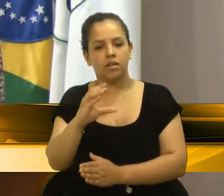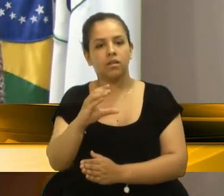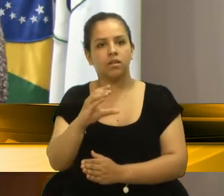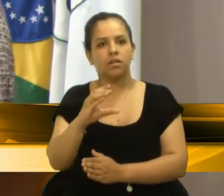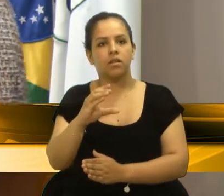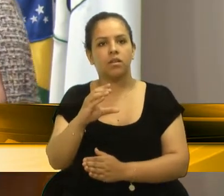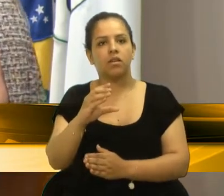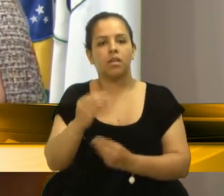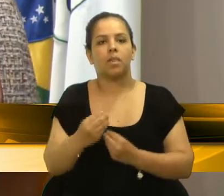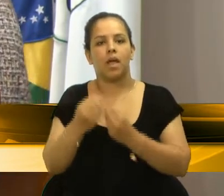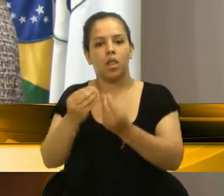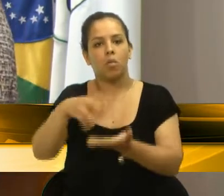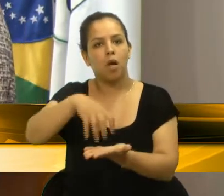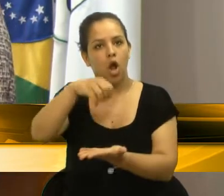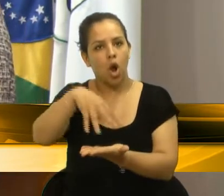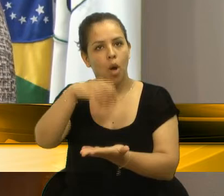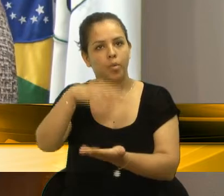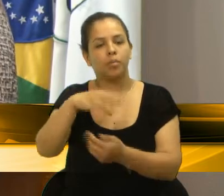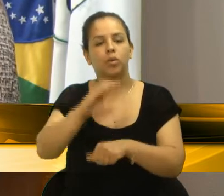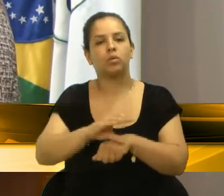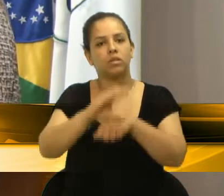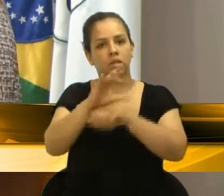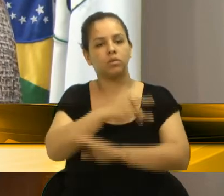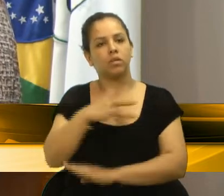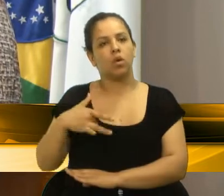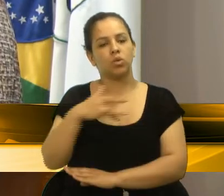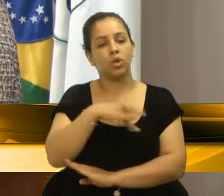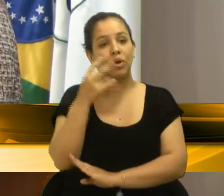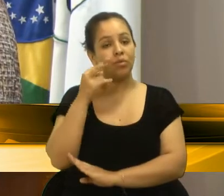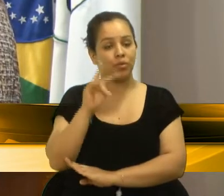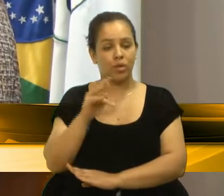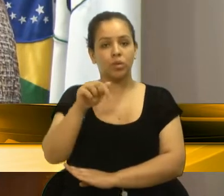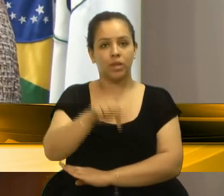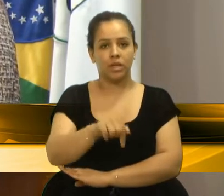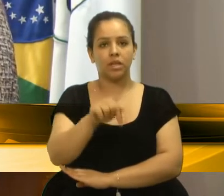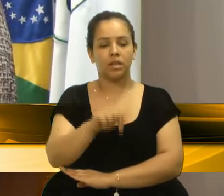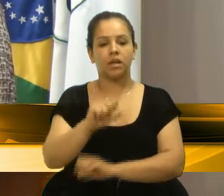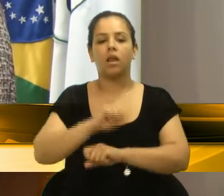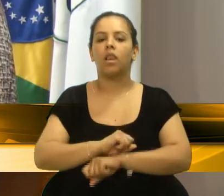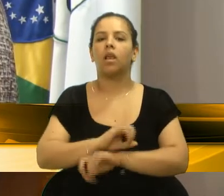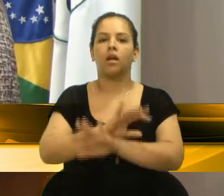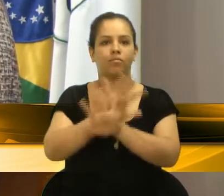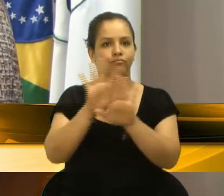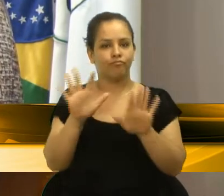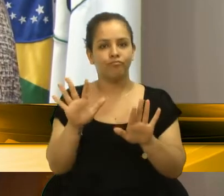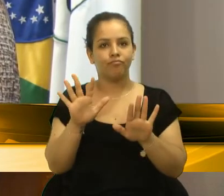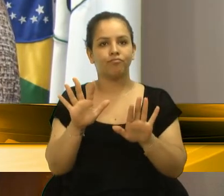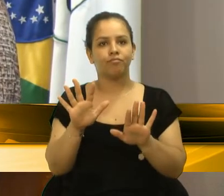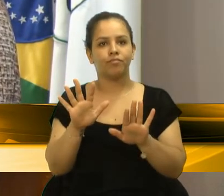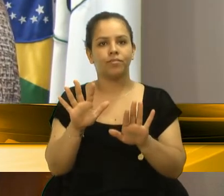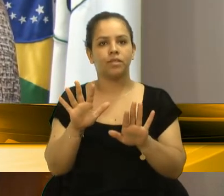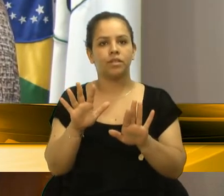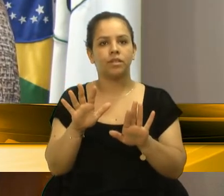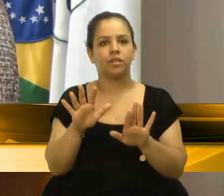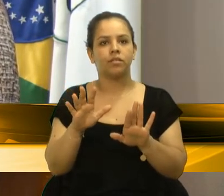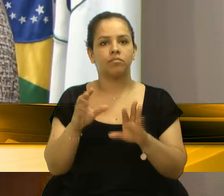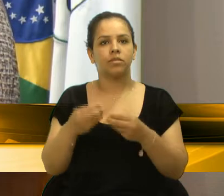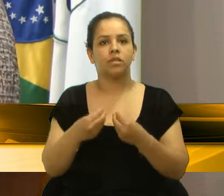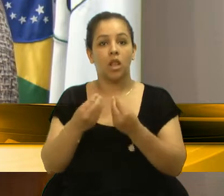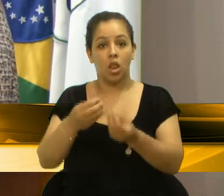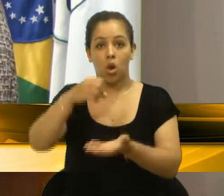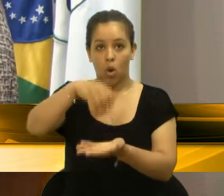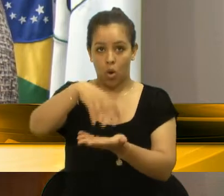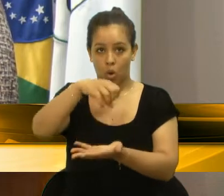Saúde. Desta forma, vemos aqui, senhores, claramente que foi encaminhado cópia e